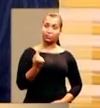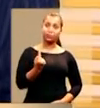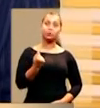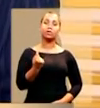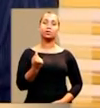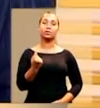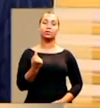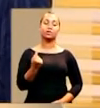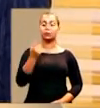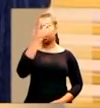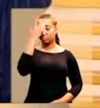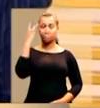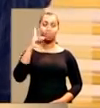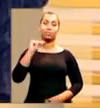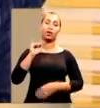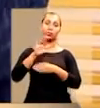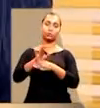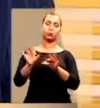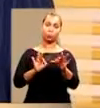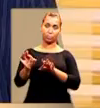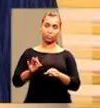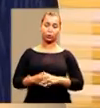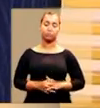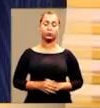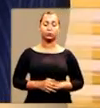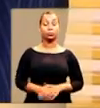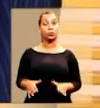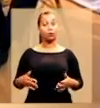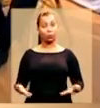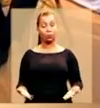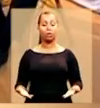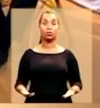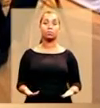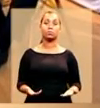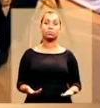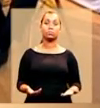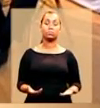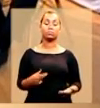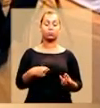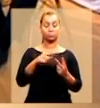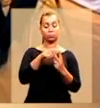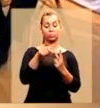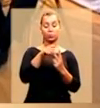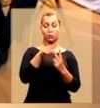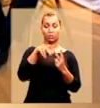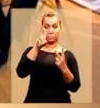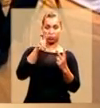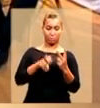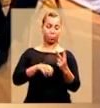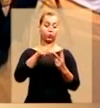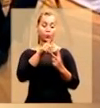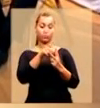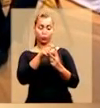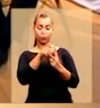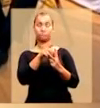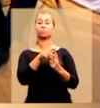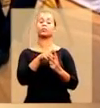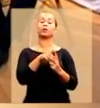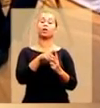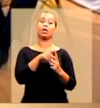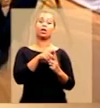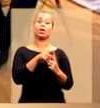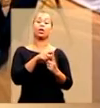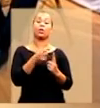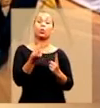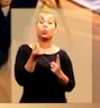lá no balcão, achar que todo mundo tem que bancar o projeto dele. Né? Olha, eu acho que são dois assuntos. Um